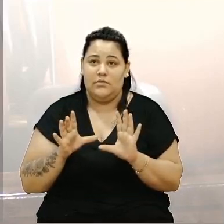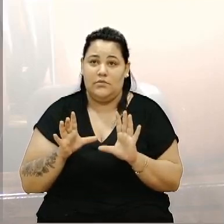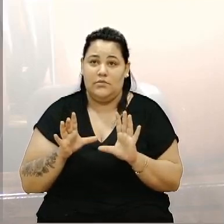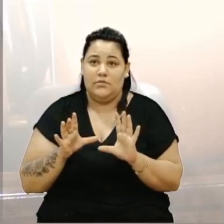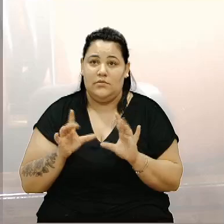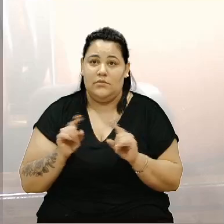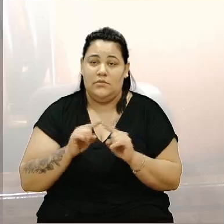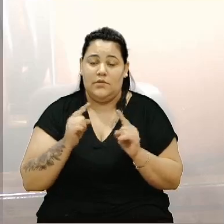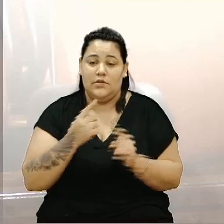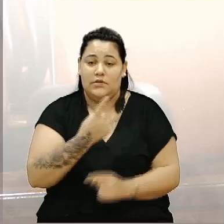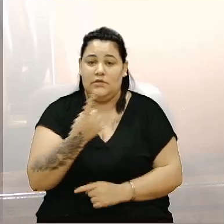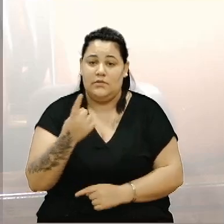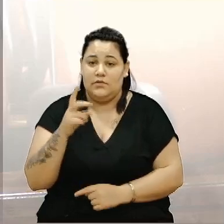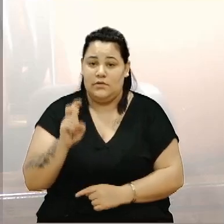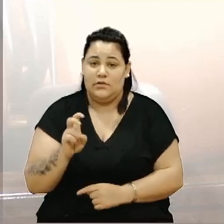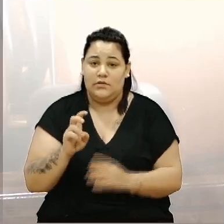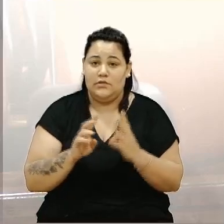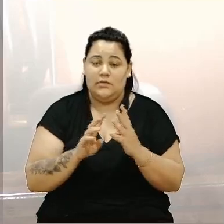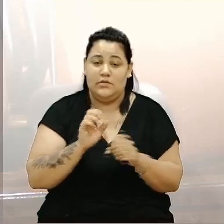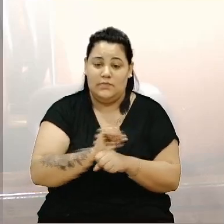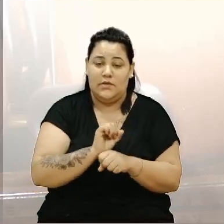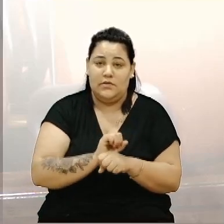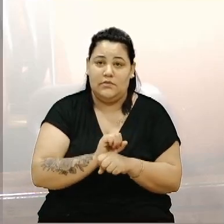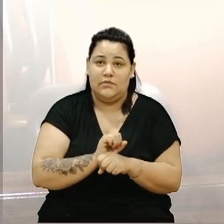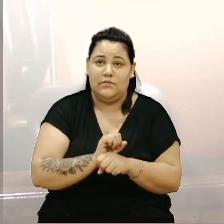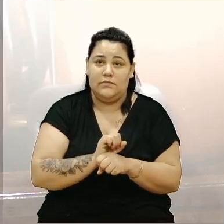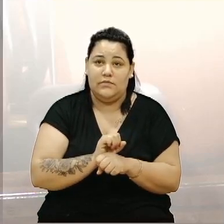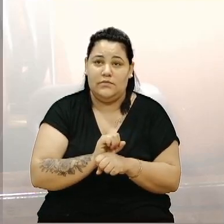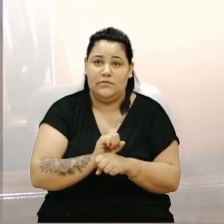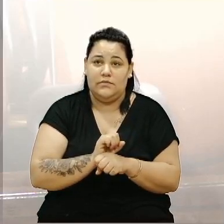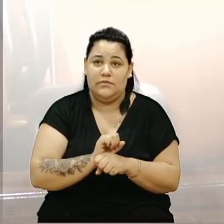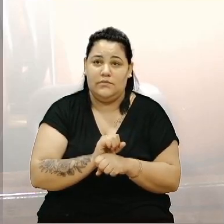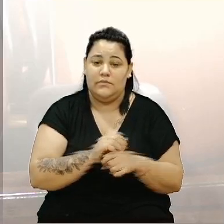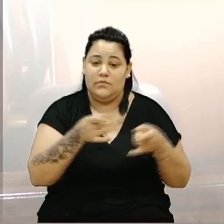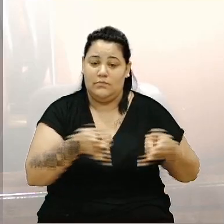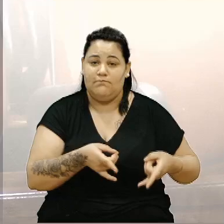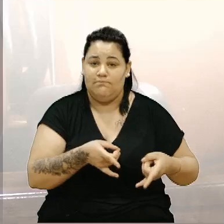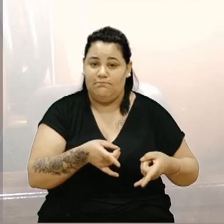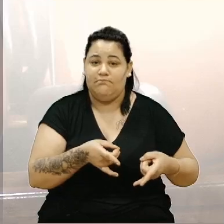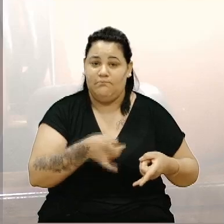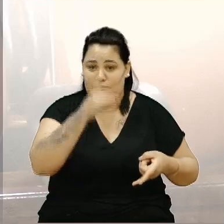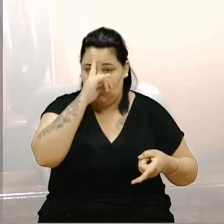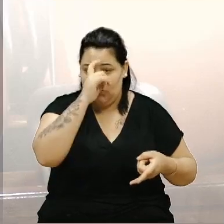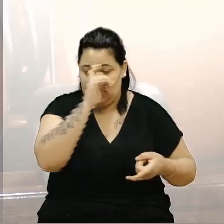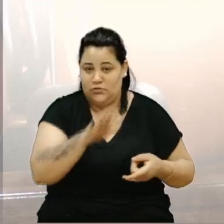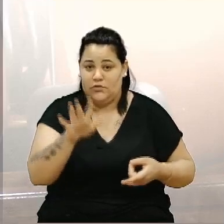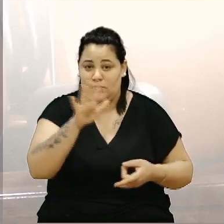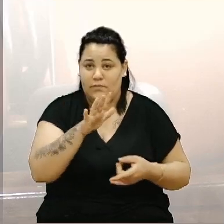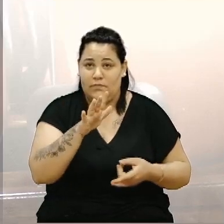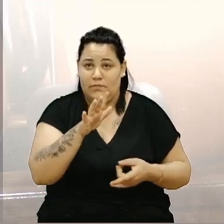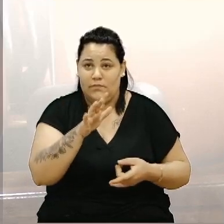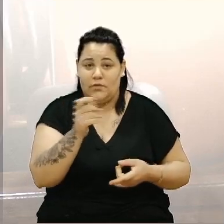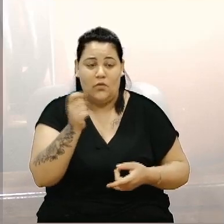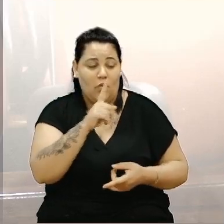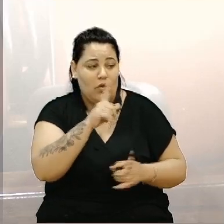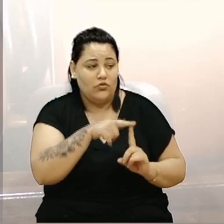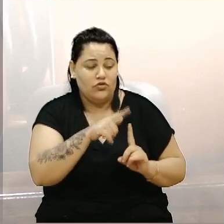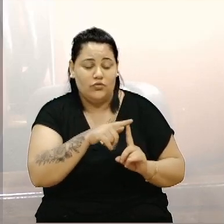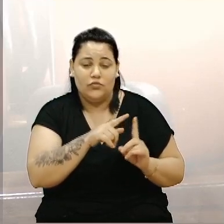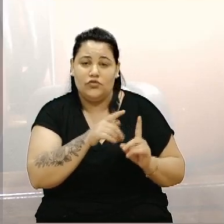ainda tem mais 115 pessoas aguardando leitos. Gente, Como é que é a Caxias? Essa é a capital que o senhor quer, vereador